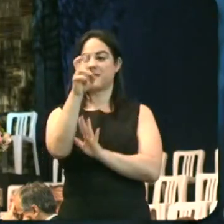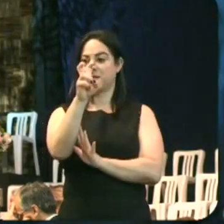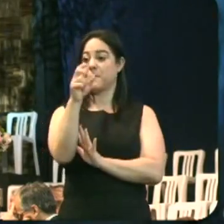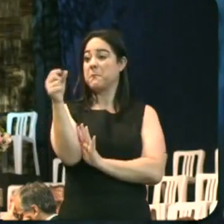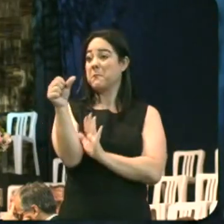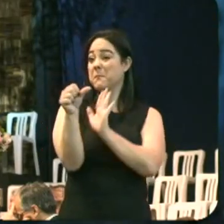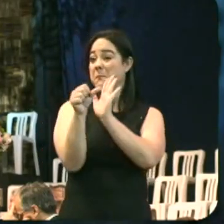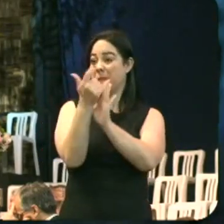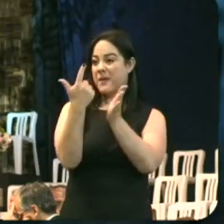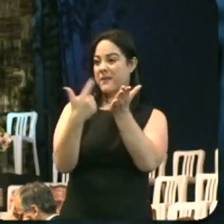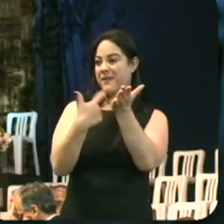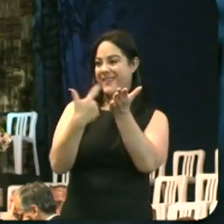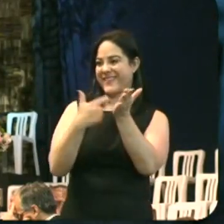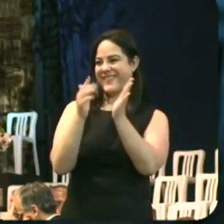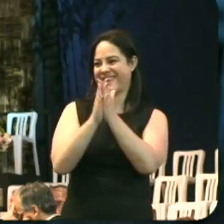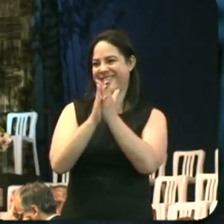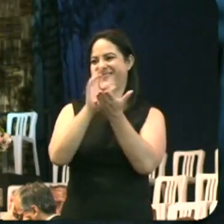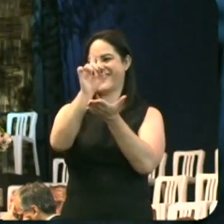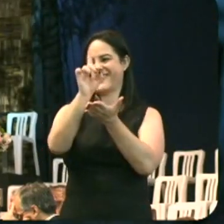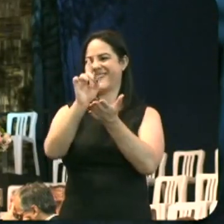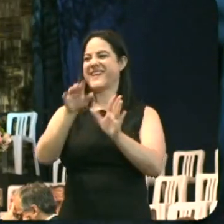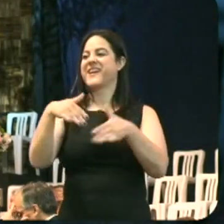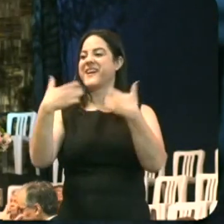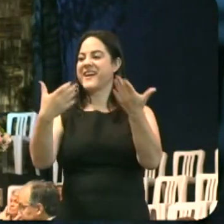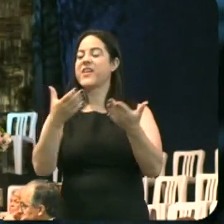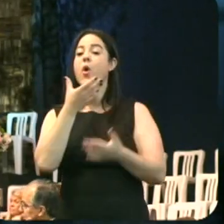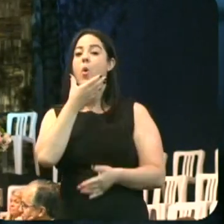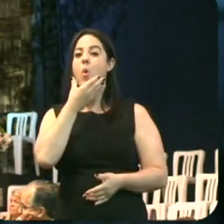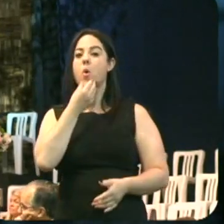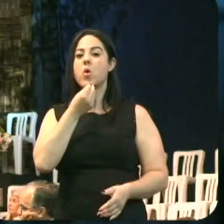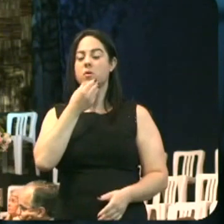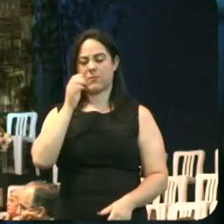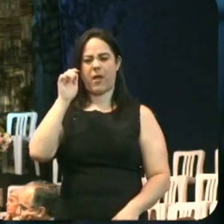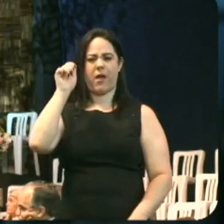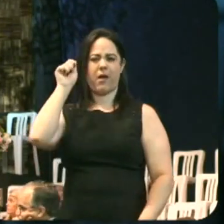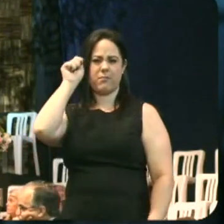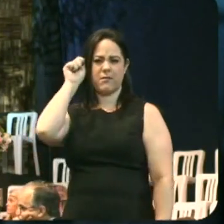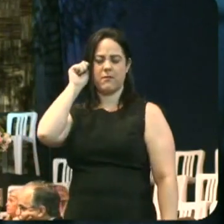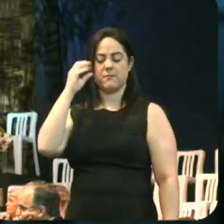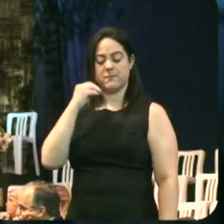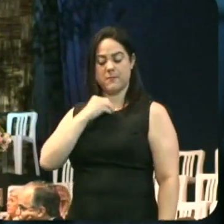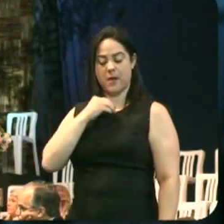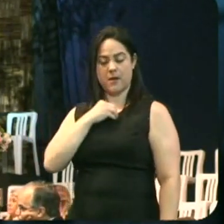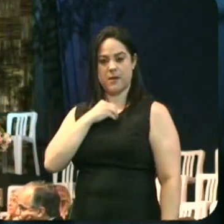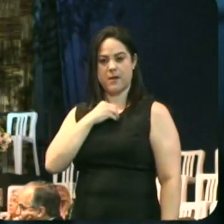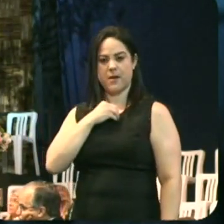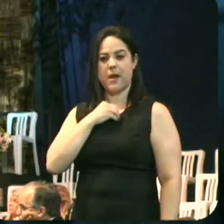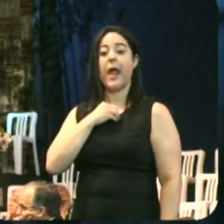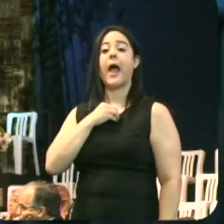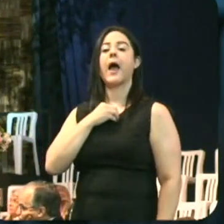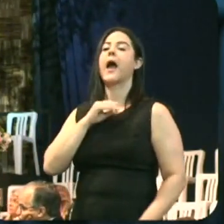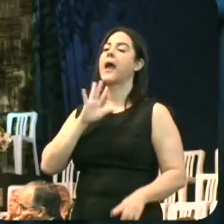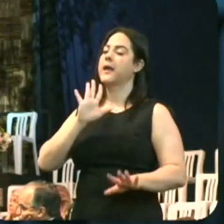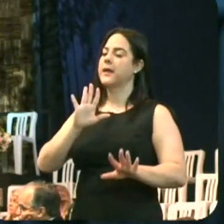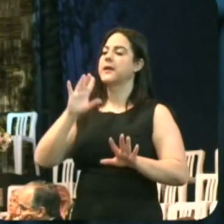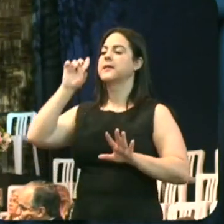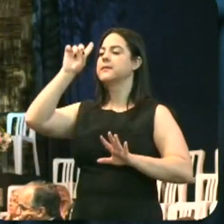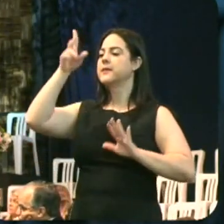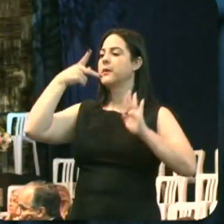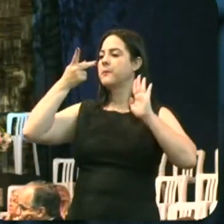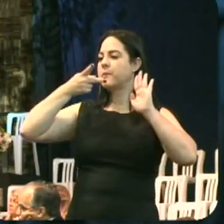Bíblia, quando o homem peca, e aí Deus promete que um dia